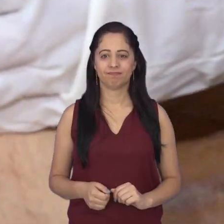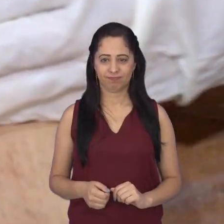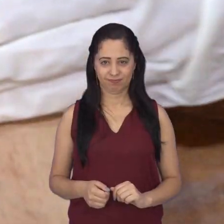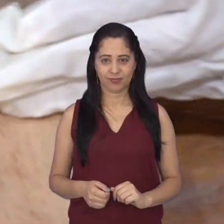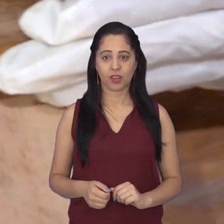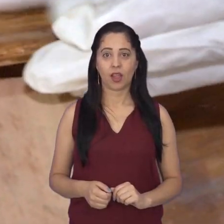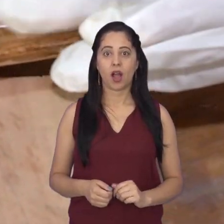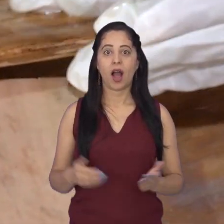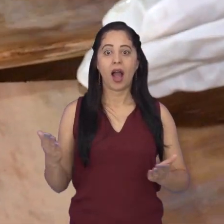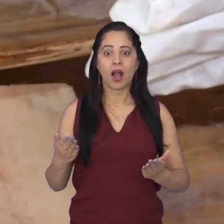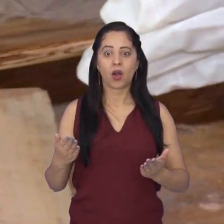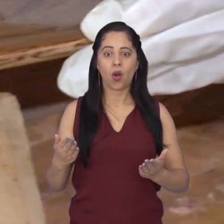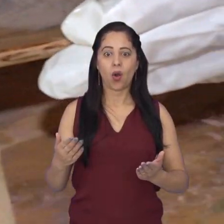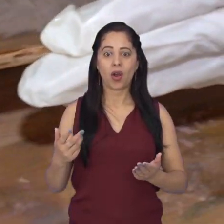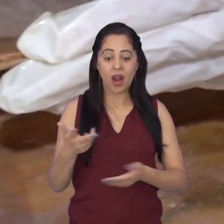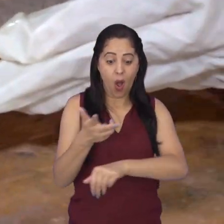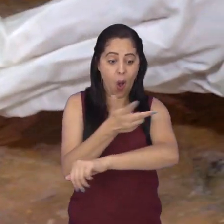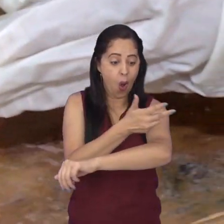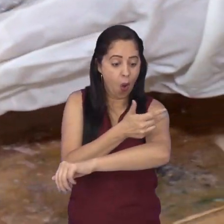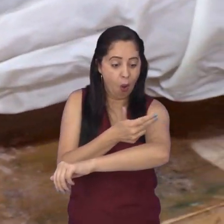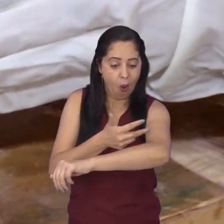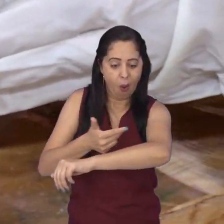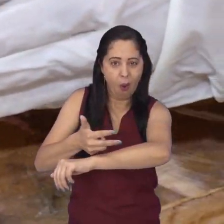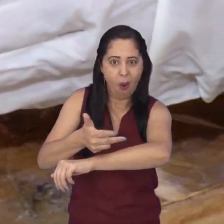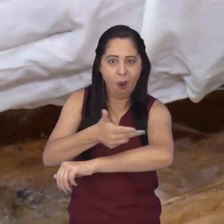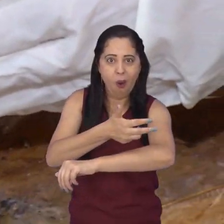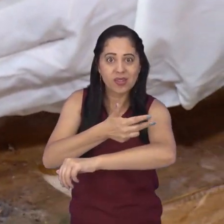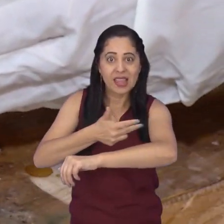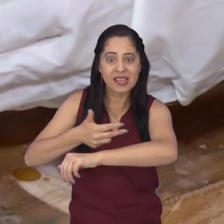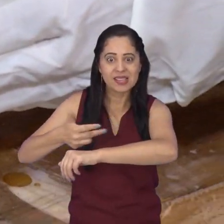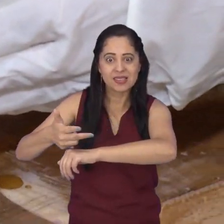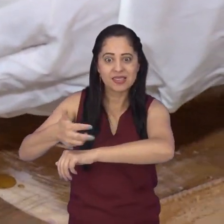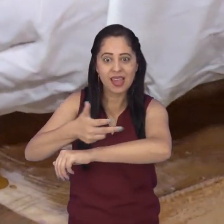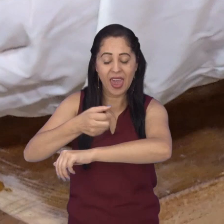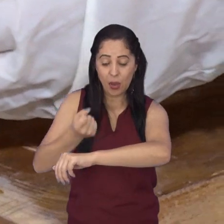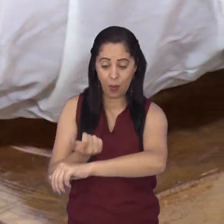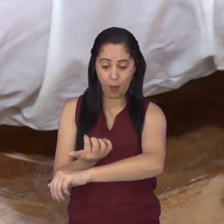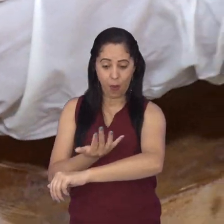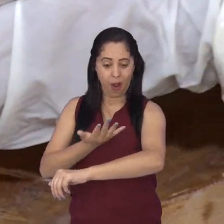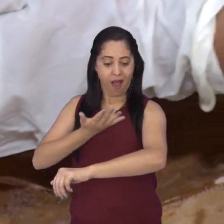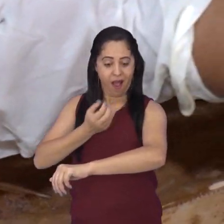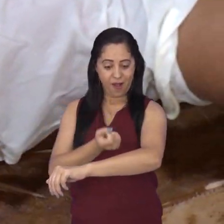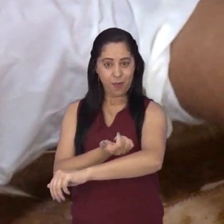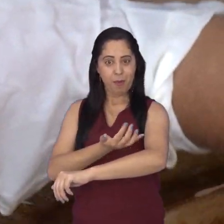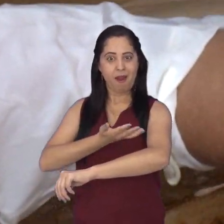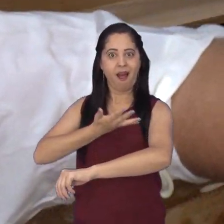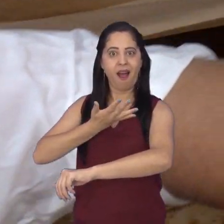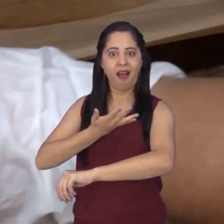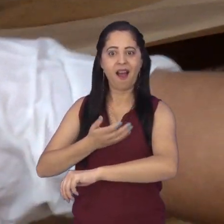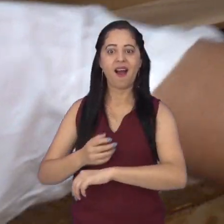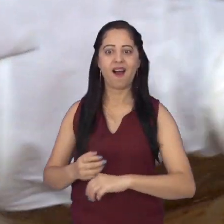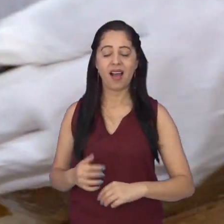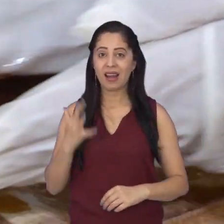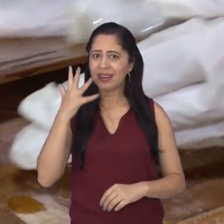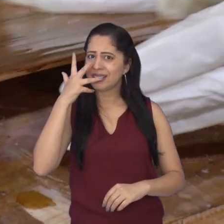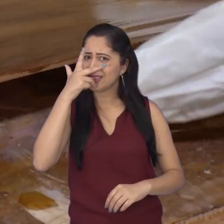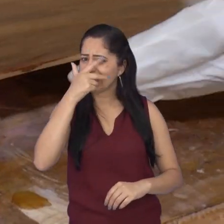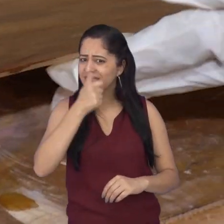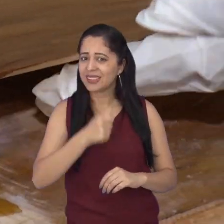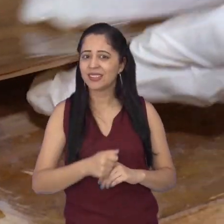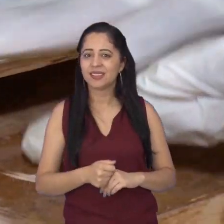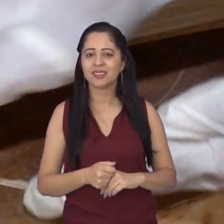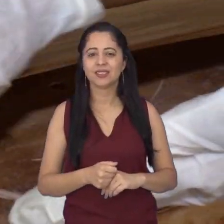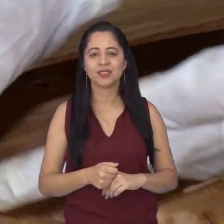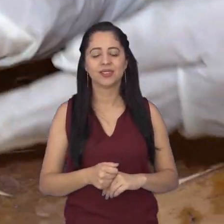E veja que você começa Olha a ver a o desenho da madeira. da madeira. Meu Deus, que coisa linda.